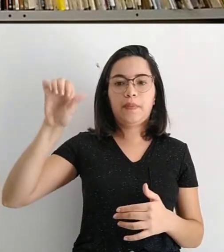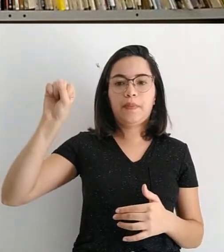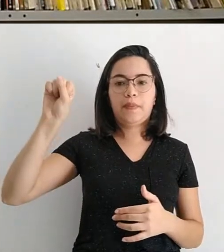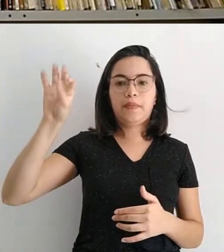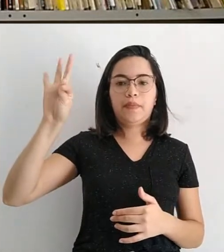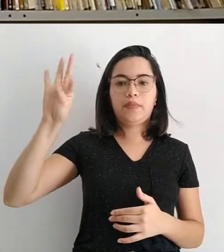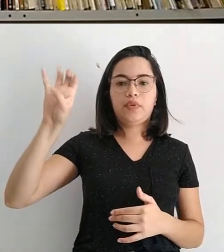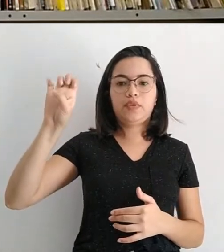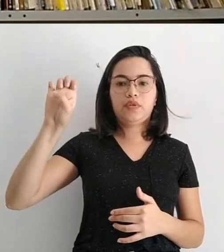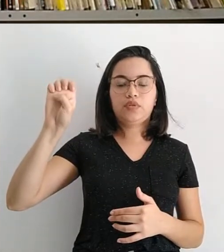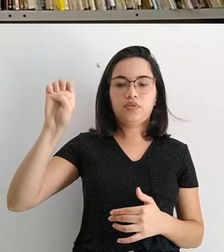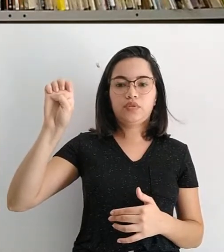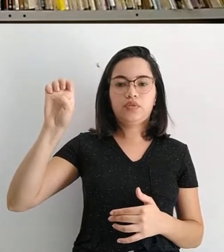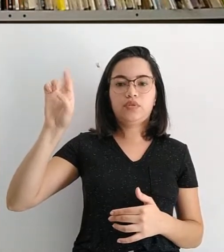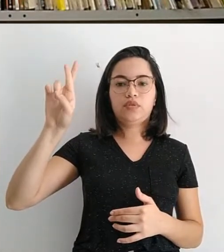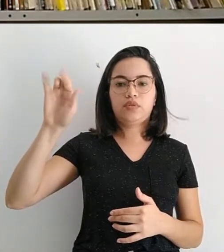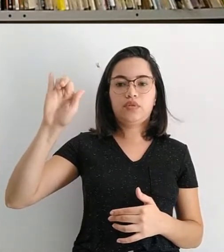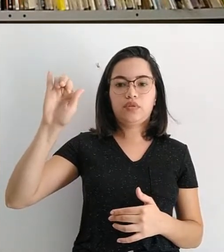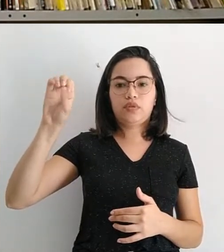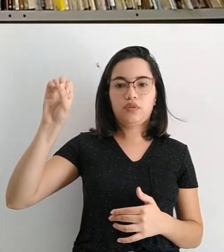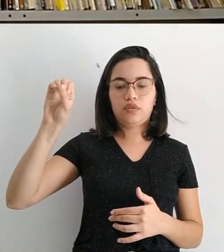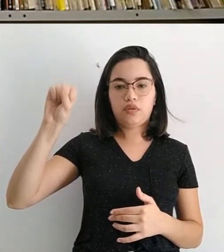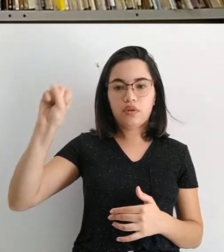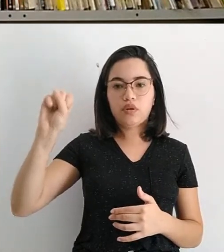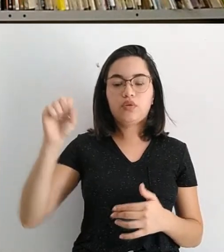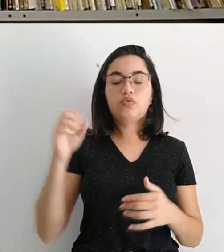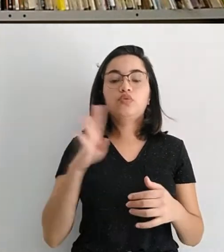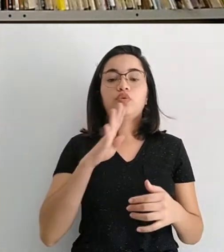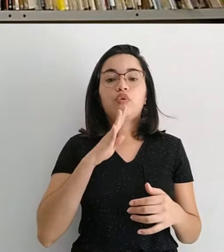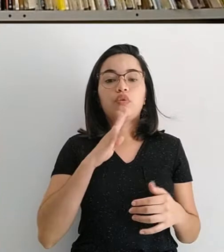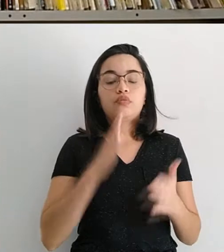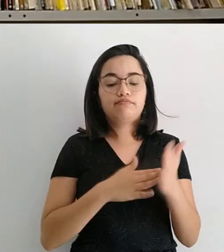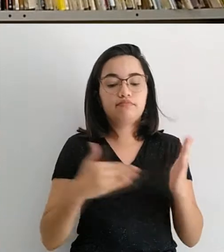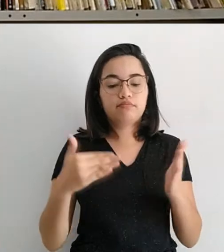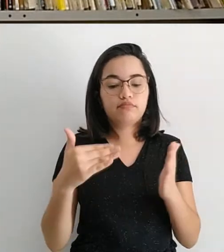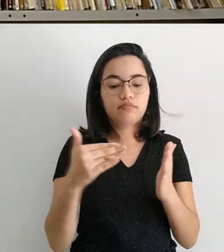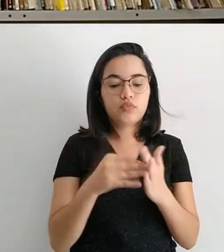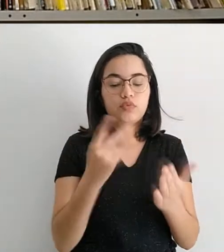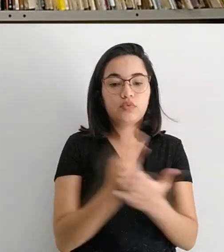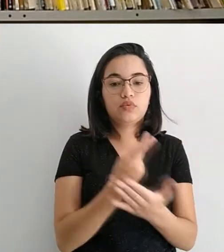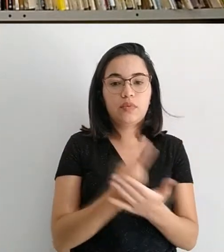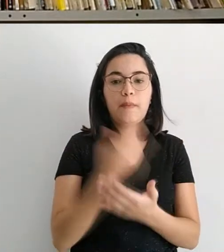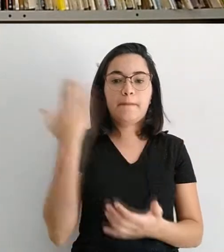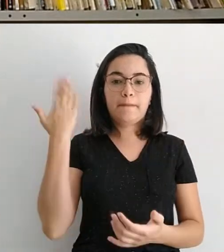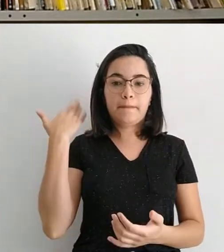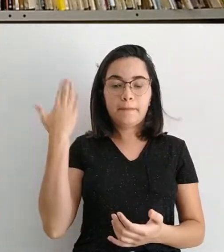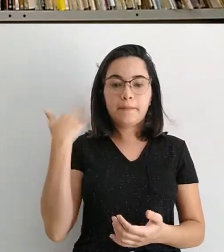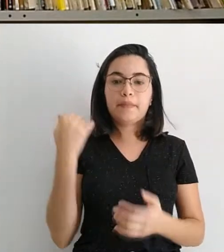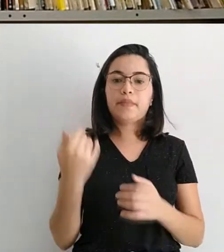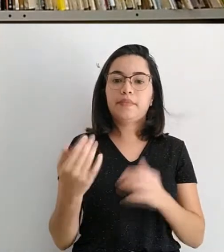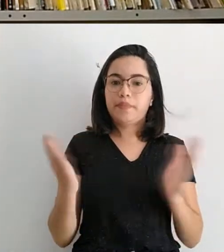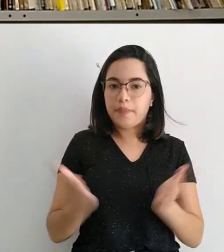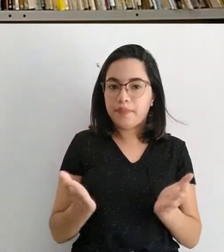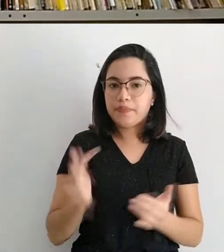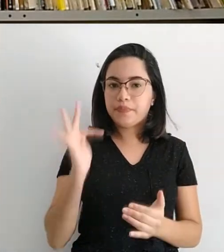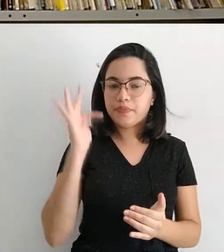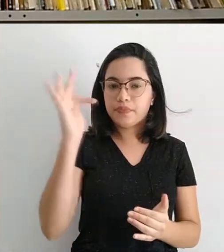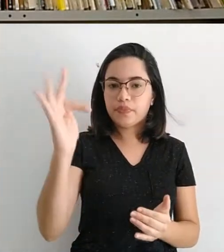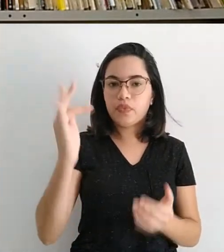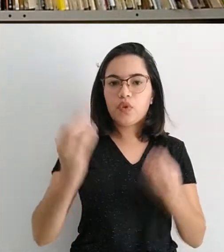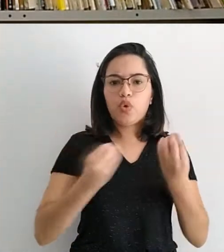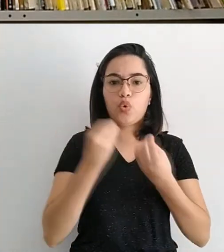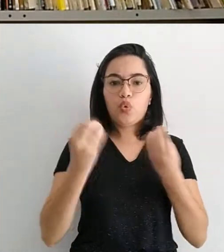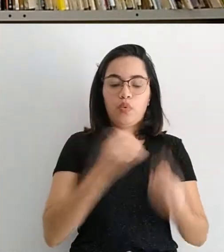mistérios do universo. Deus conhece todos os acontecimentos, passados, presente e futuro,